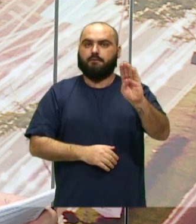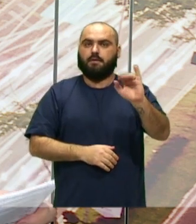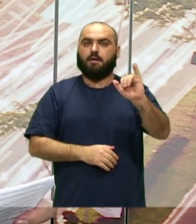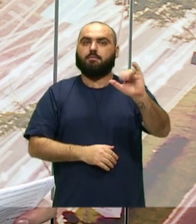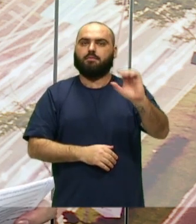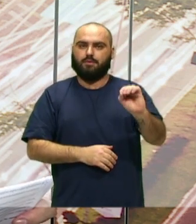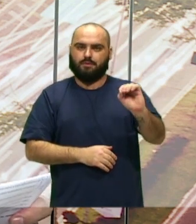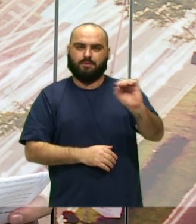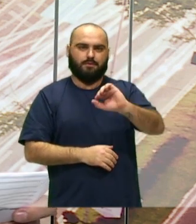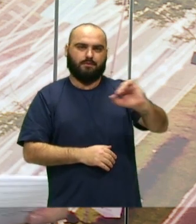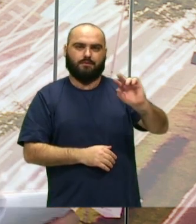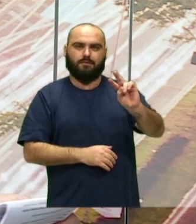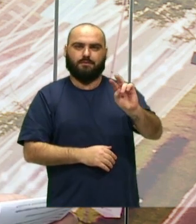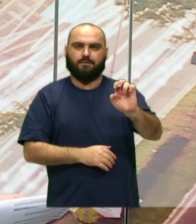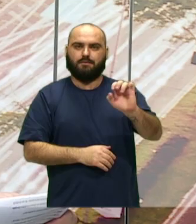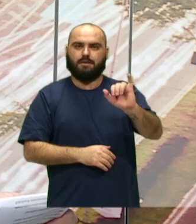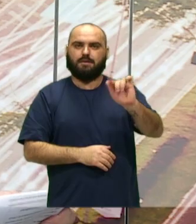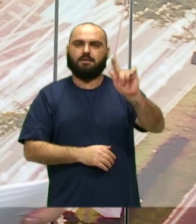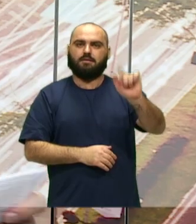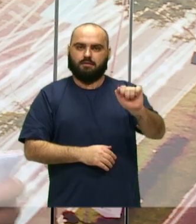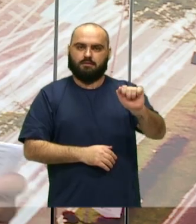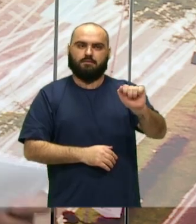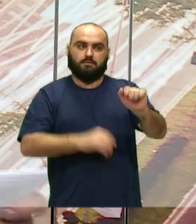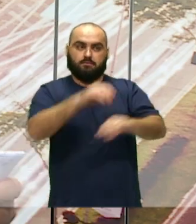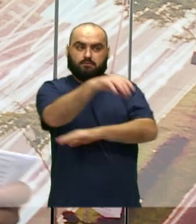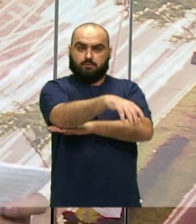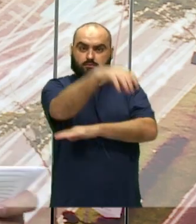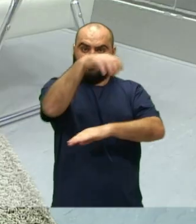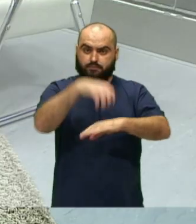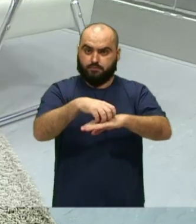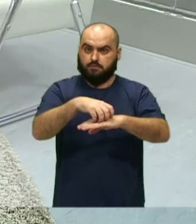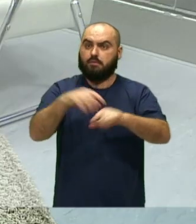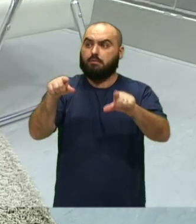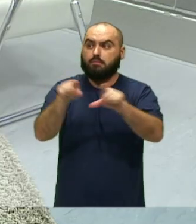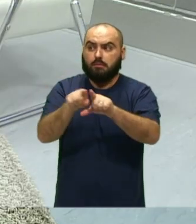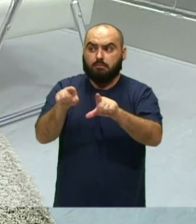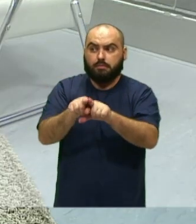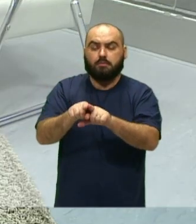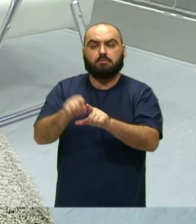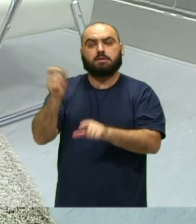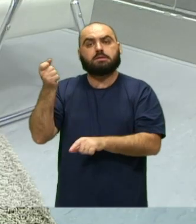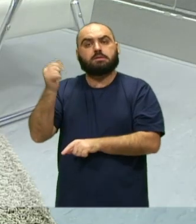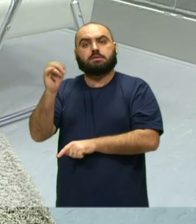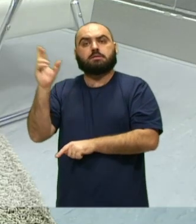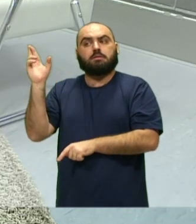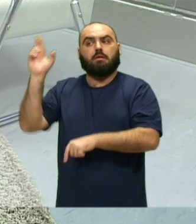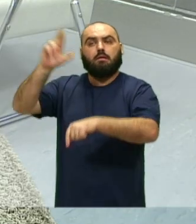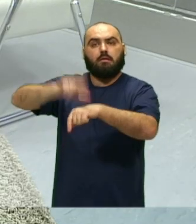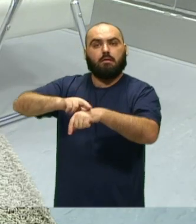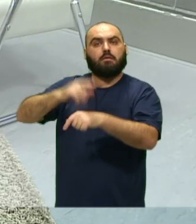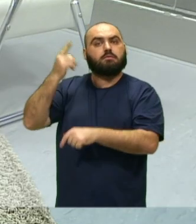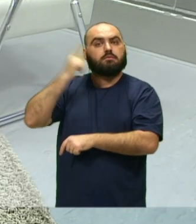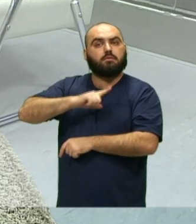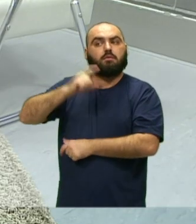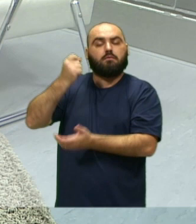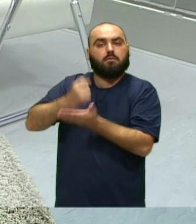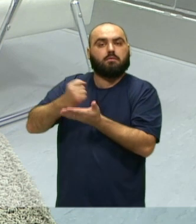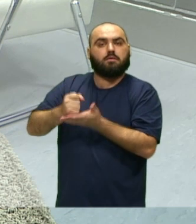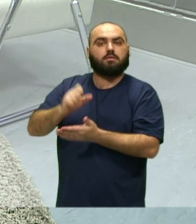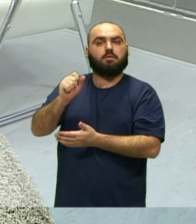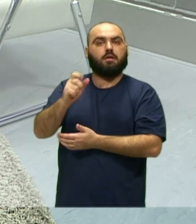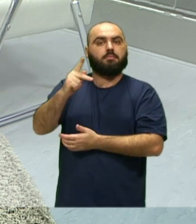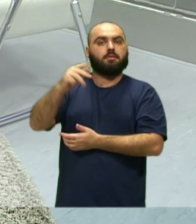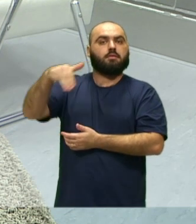de Itajaí, e com relação também à renovação de por que haveria ou não a renovação da APM Terminals, né, do